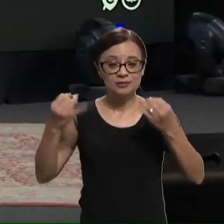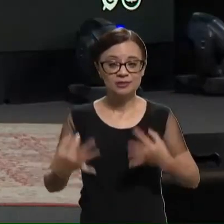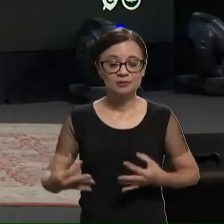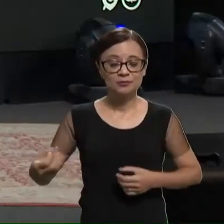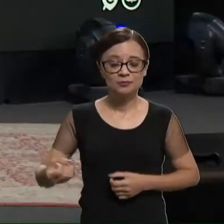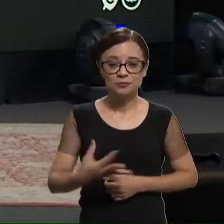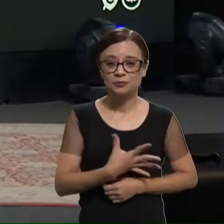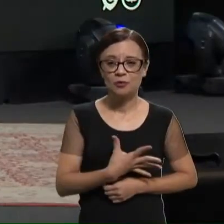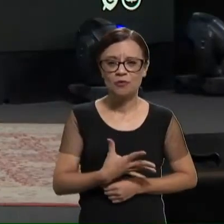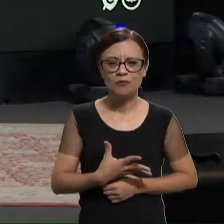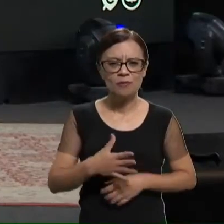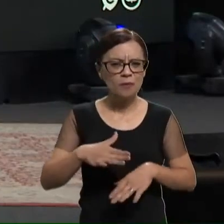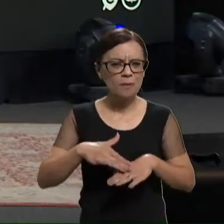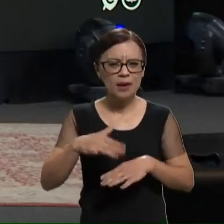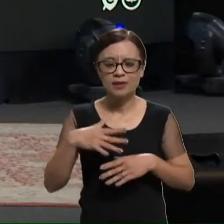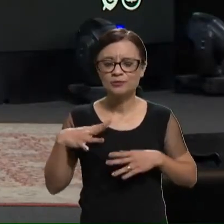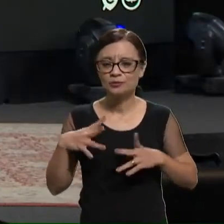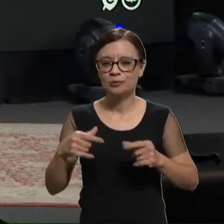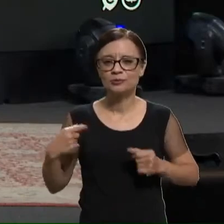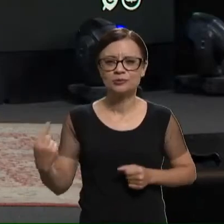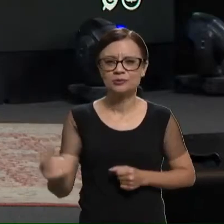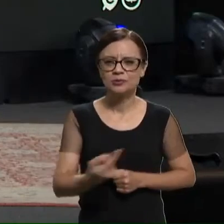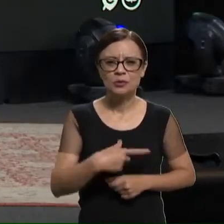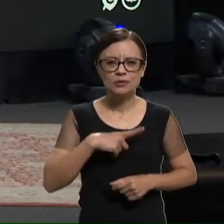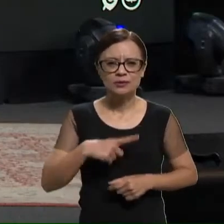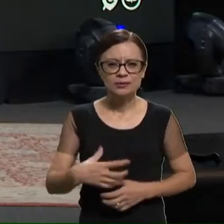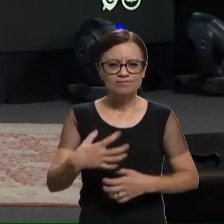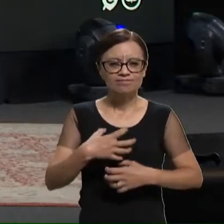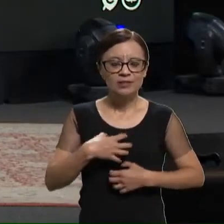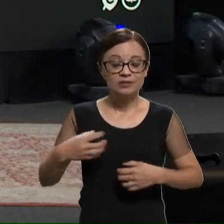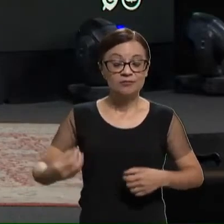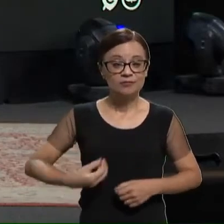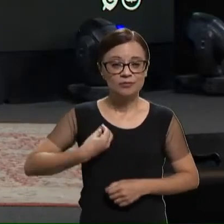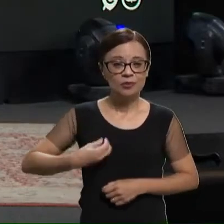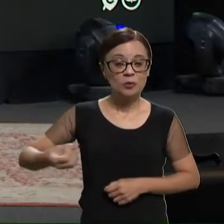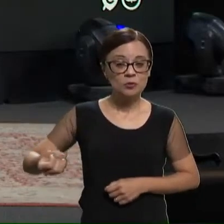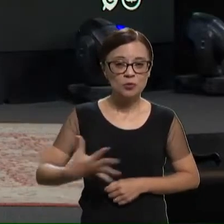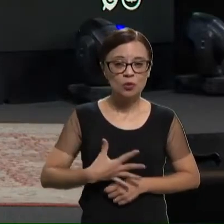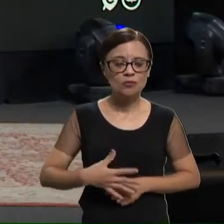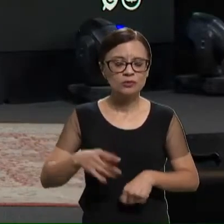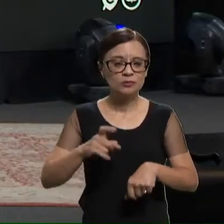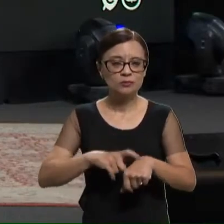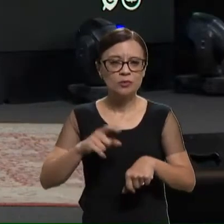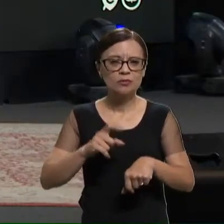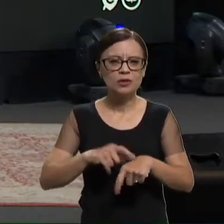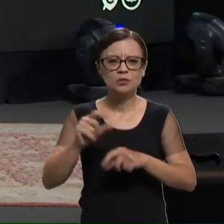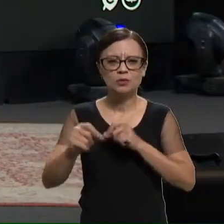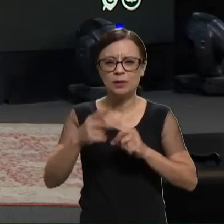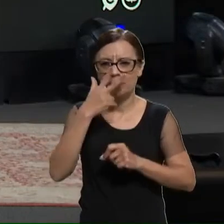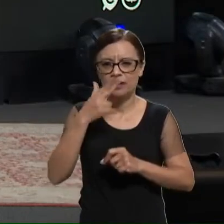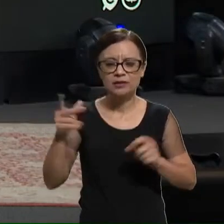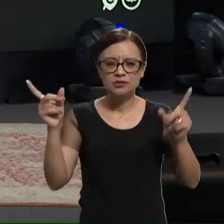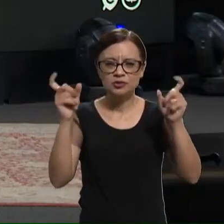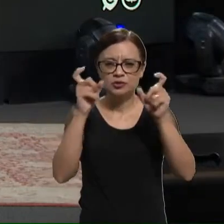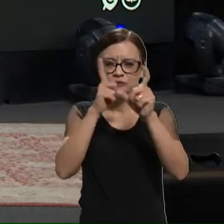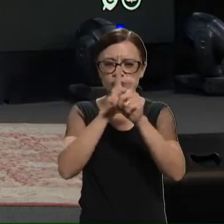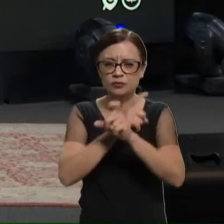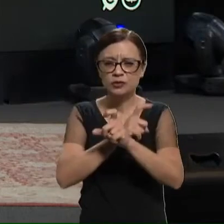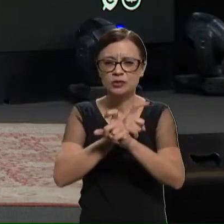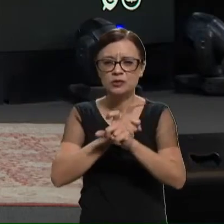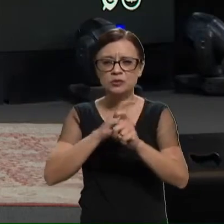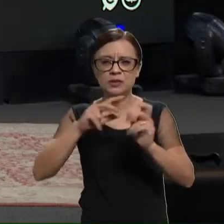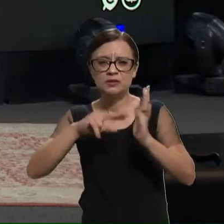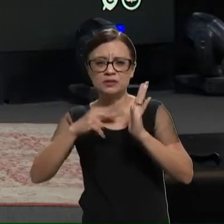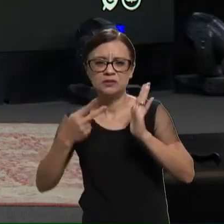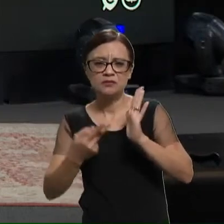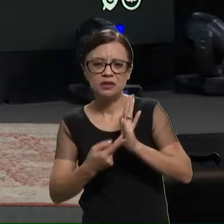novo, por mais que todos nós temos expectativa para viver o novo, chega um momento que fica difícil definir ou